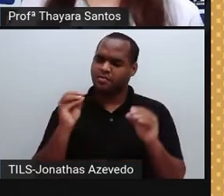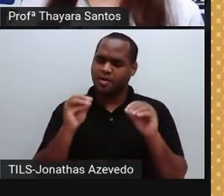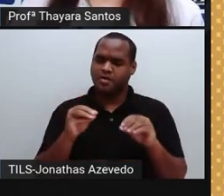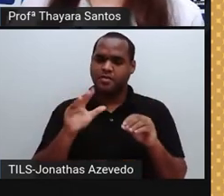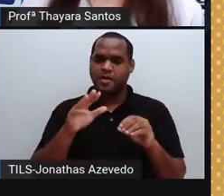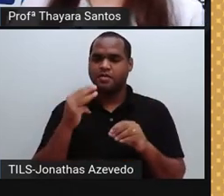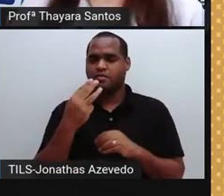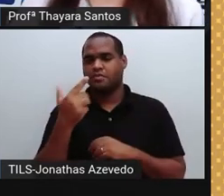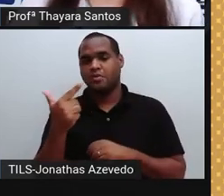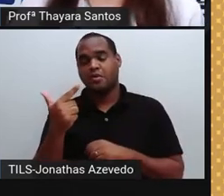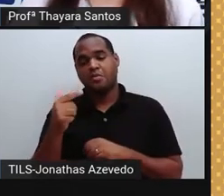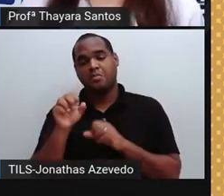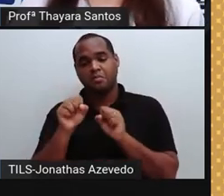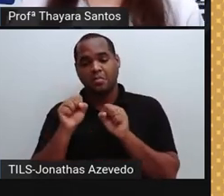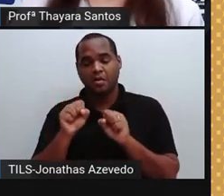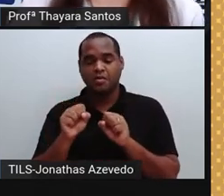colocar